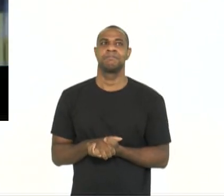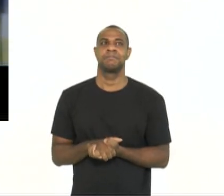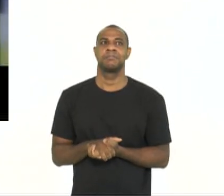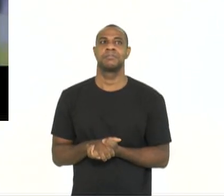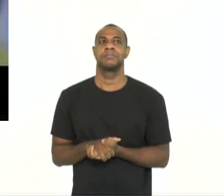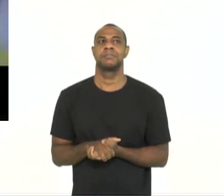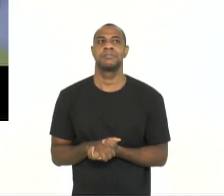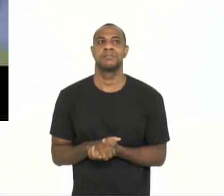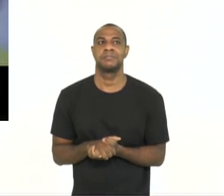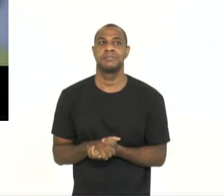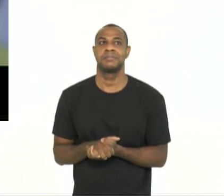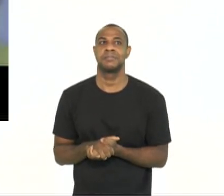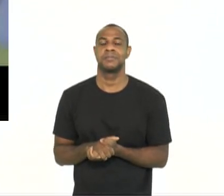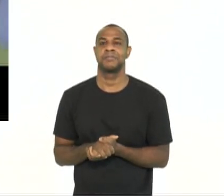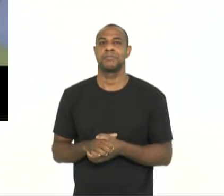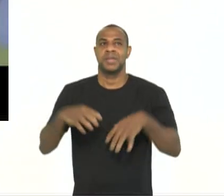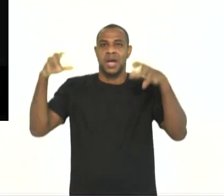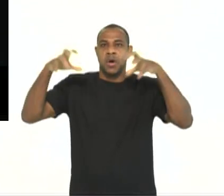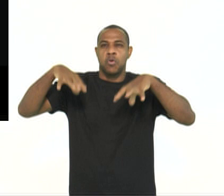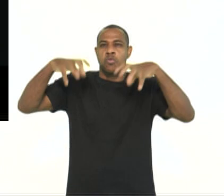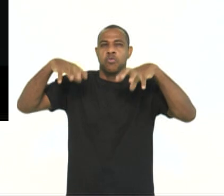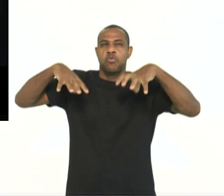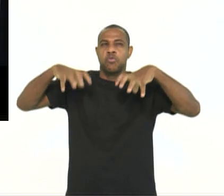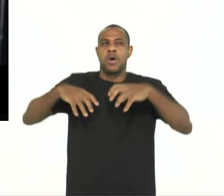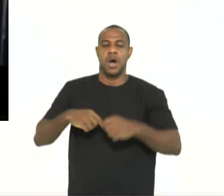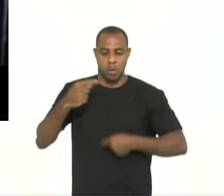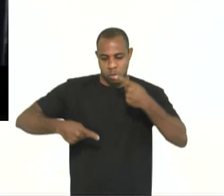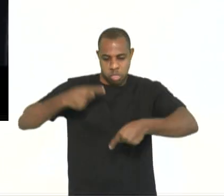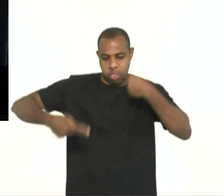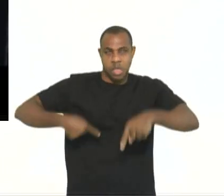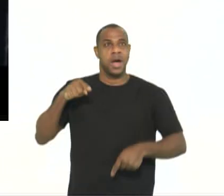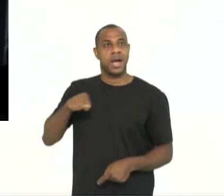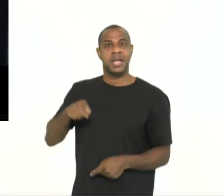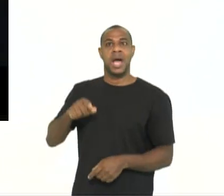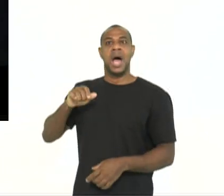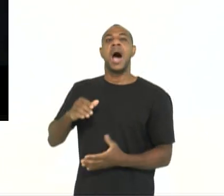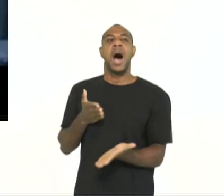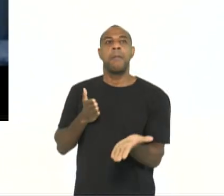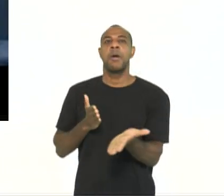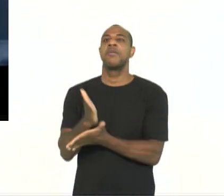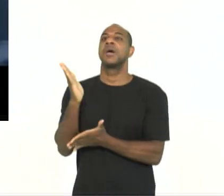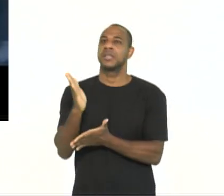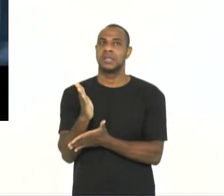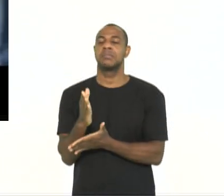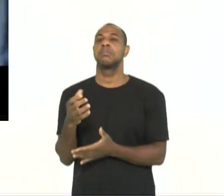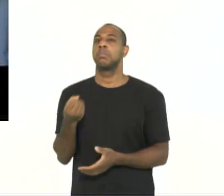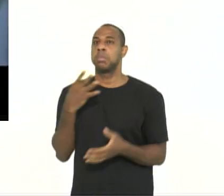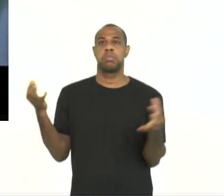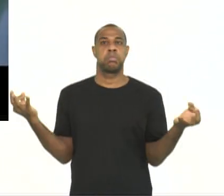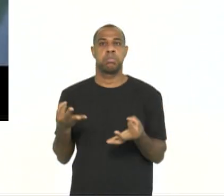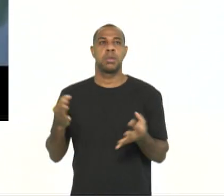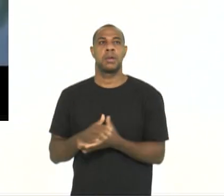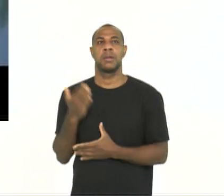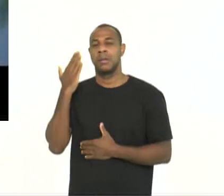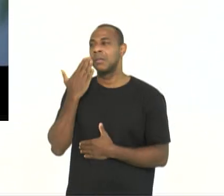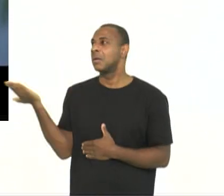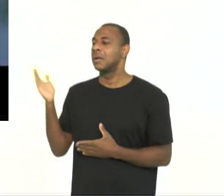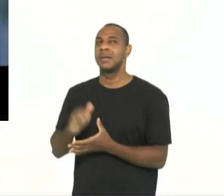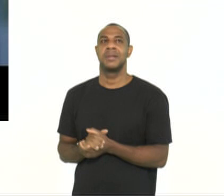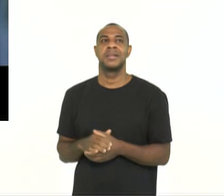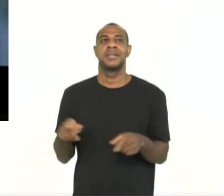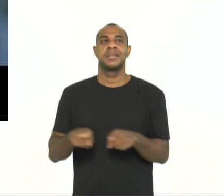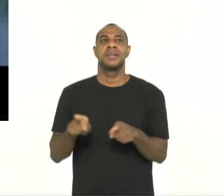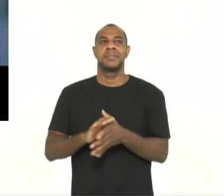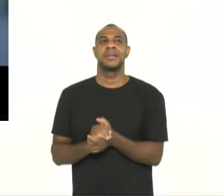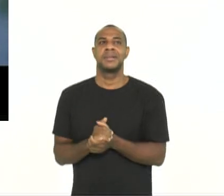Na colossal usina de Itaipu, a formação do lago está acelerada. Isso exige perícia e a agilidade